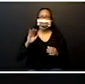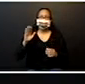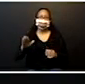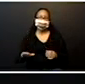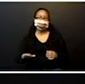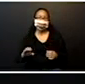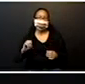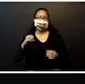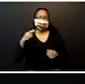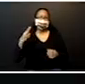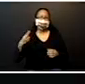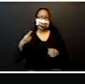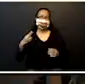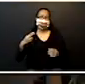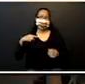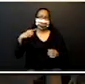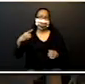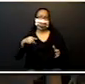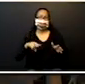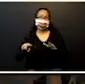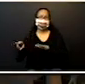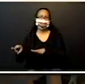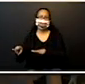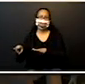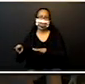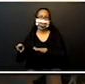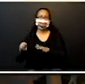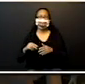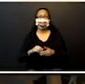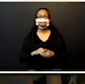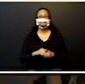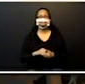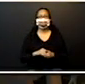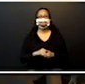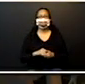próxima semana, tá certo? Entender bem esse conceitozinho aí.